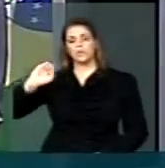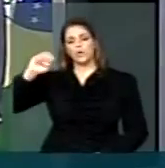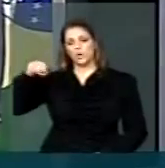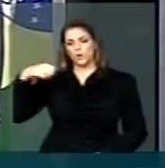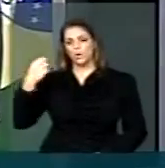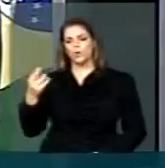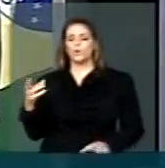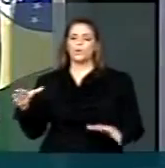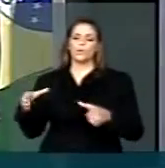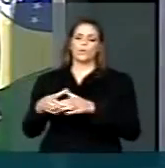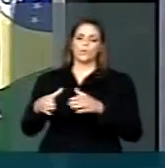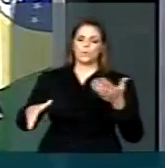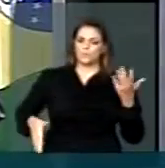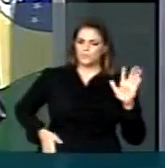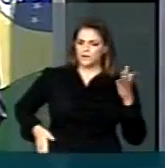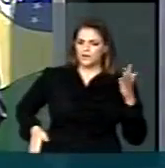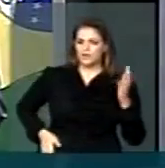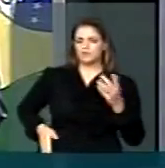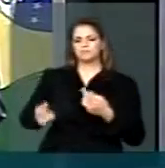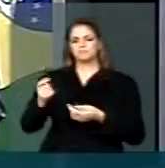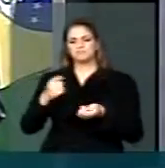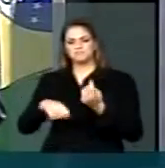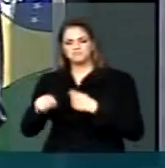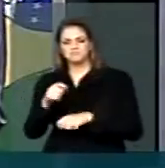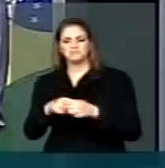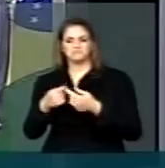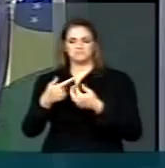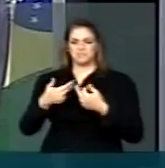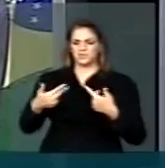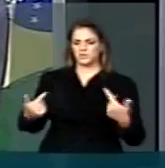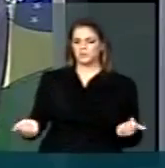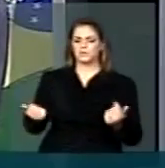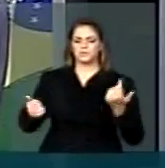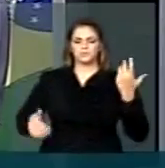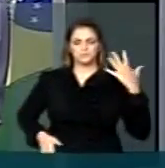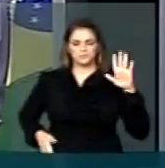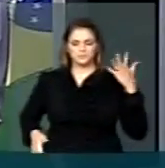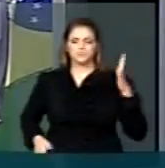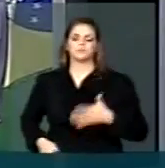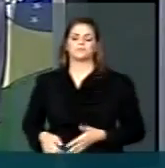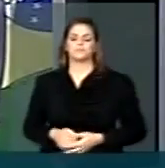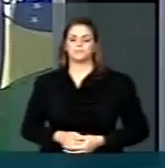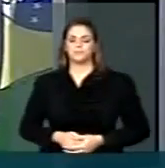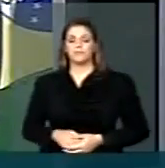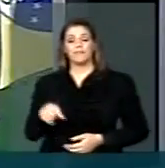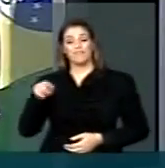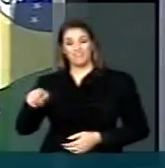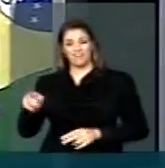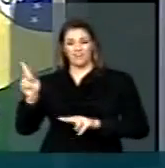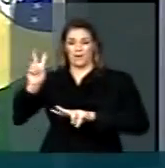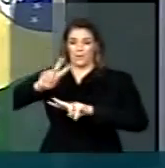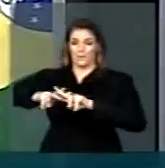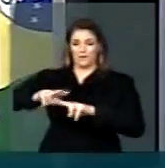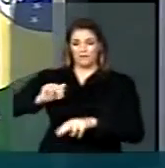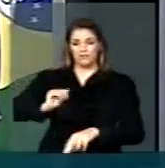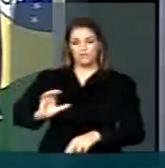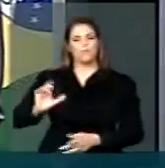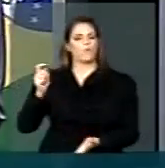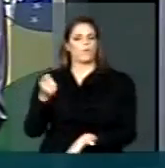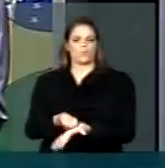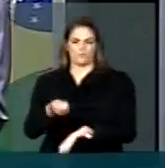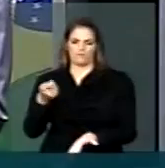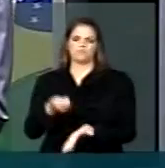de quadrilha, bando ou do crime organizado. Nesses dois últimos casos, a aplicação da medida de internação será